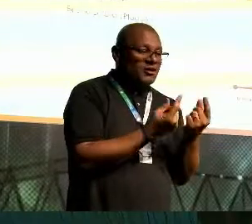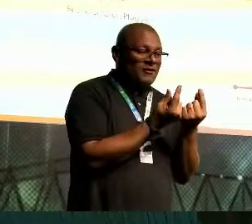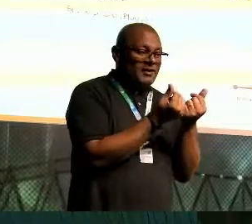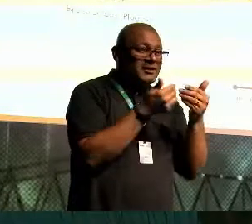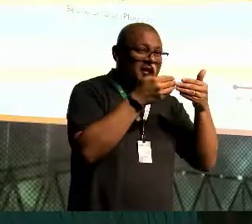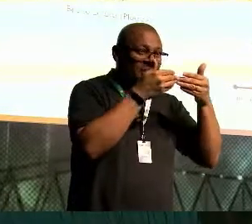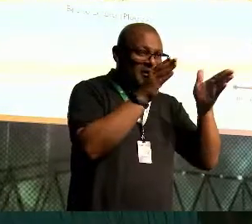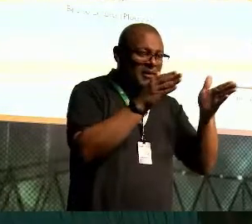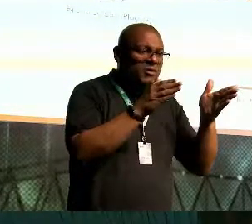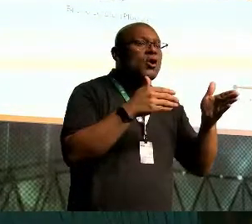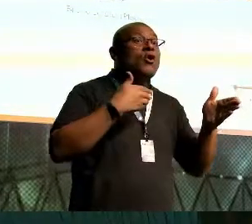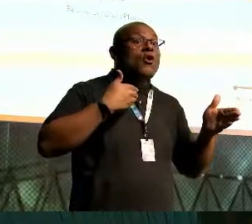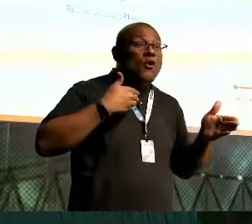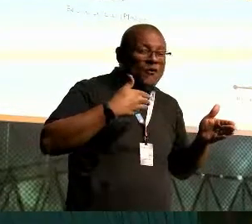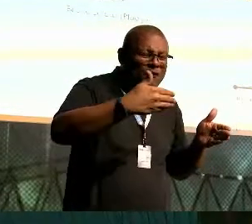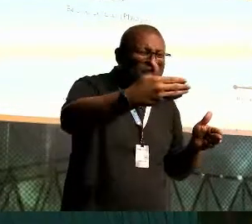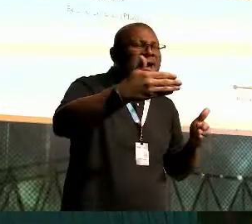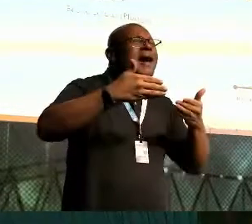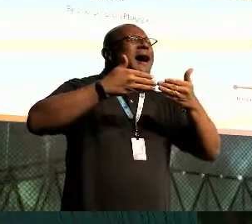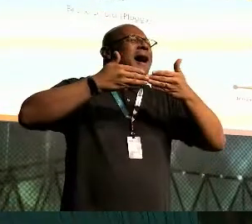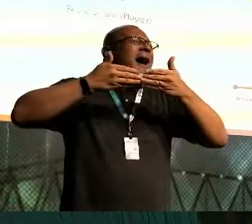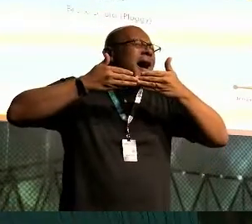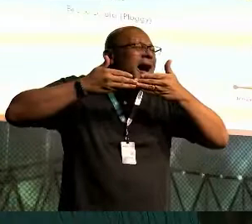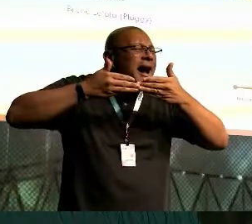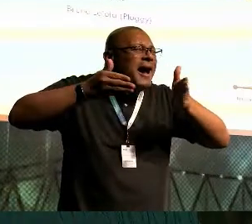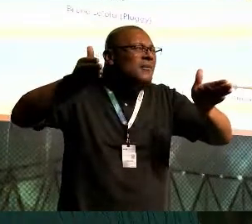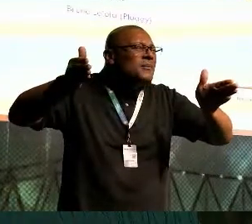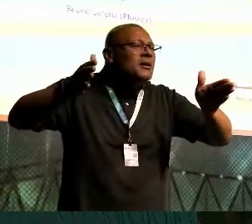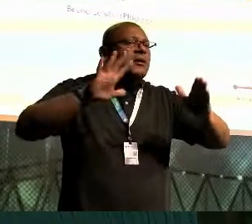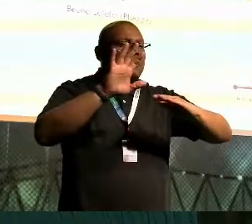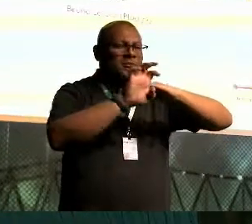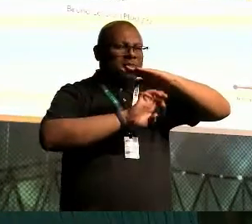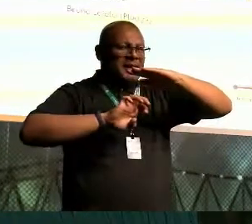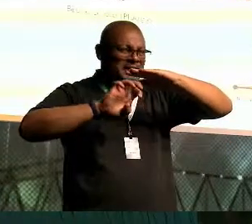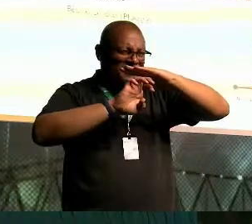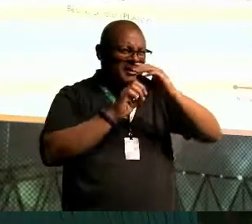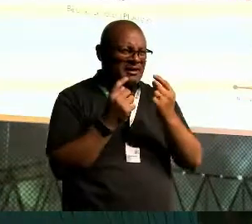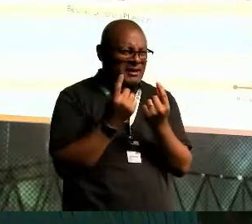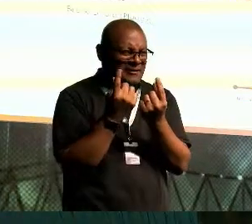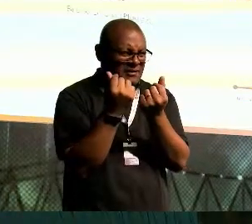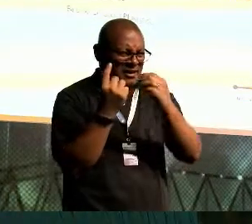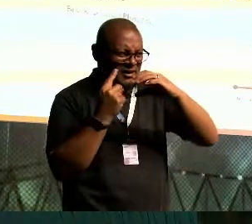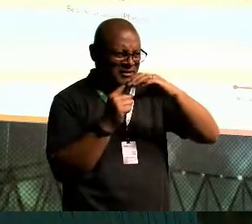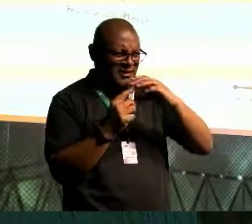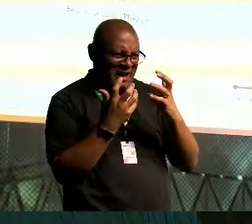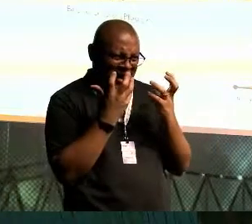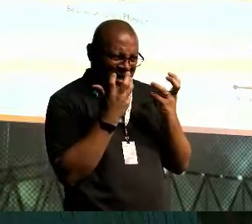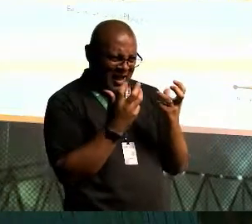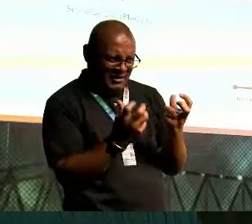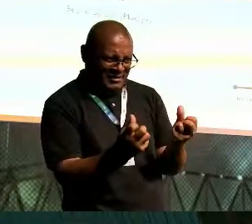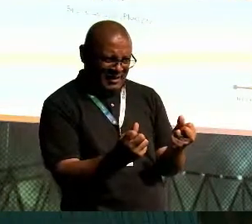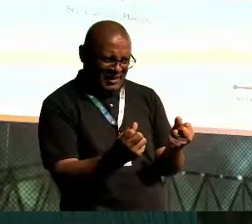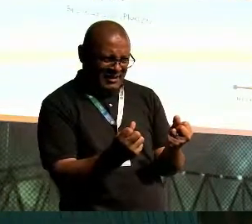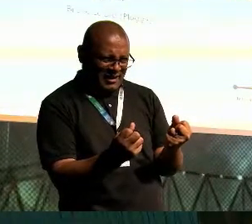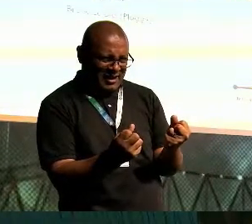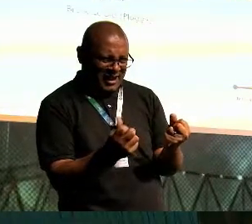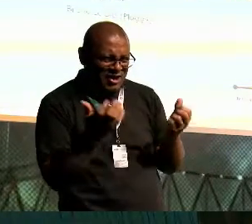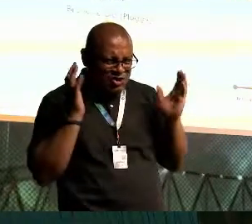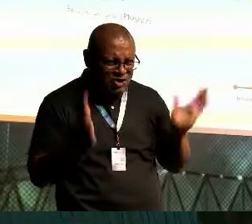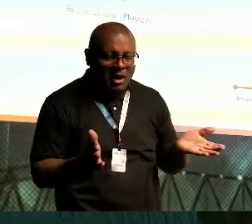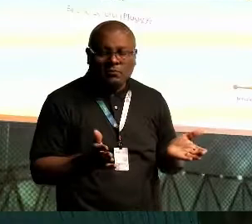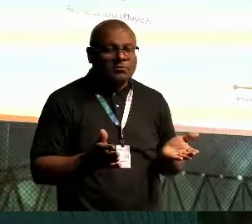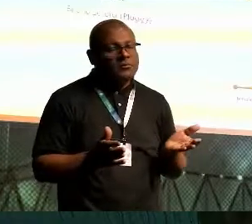mais fortes tendências de fintechs para os próximos anos, nem todas as empresas financeiras e nem seus clientes estão totalmente prontos para essas